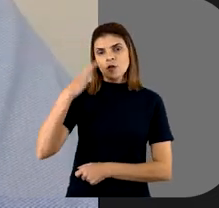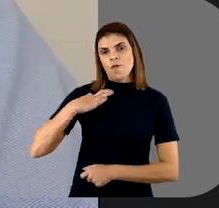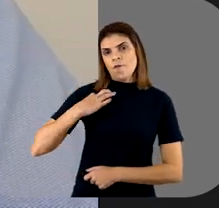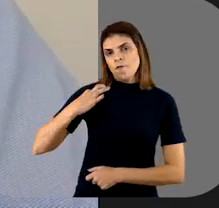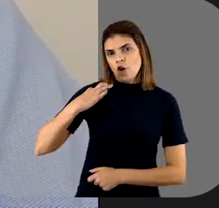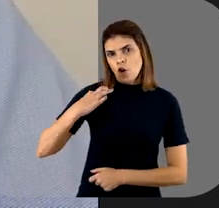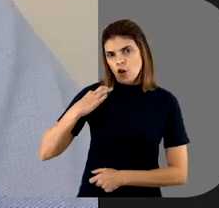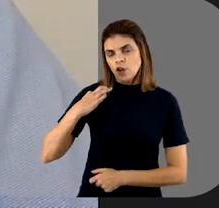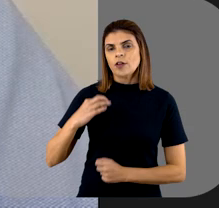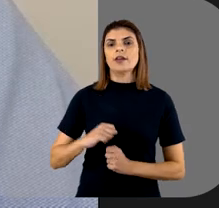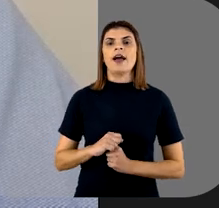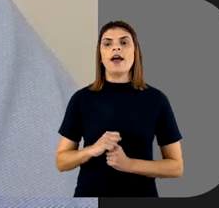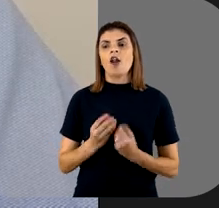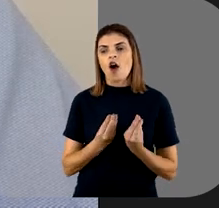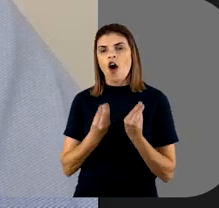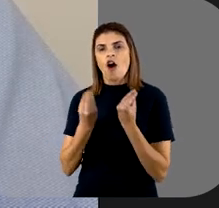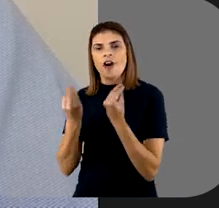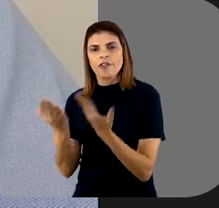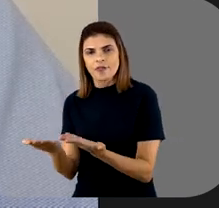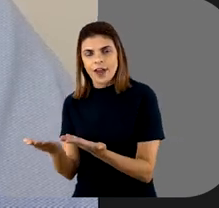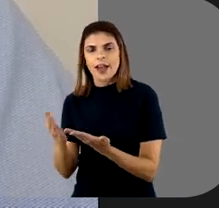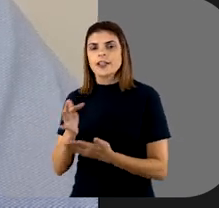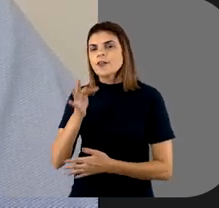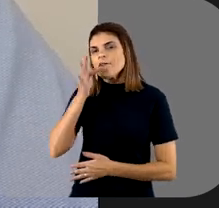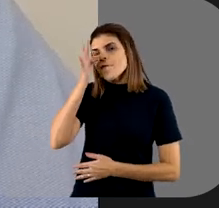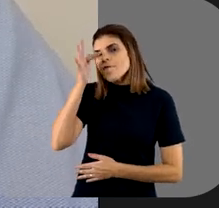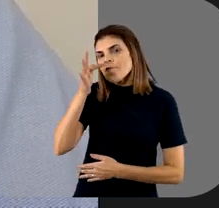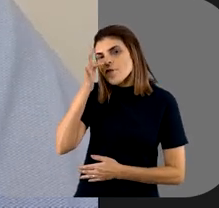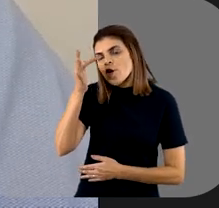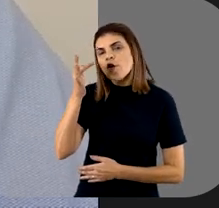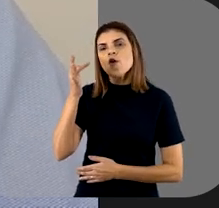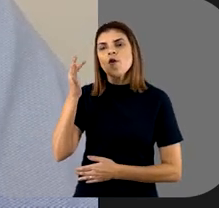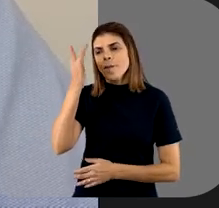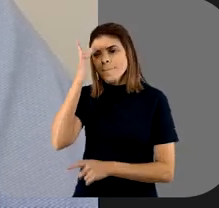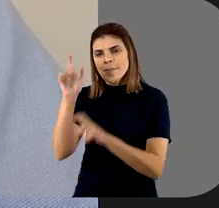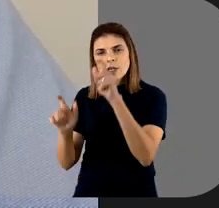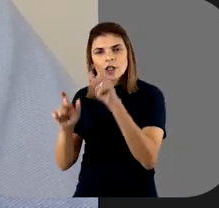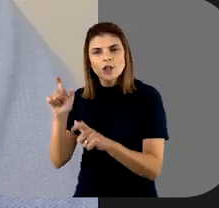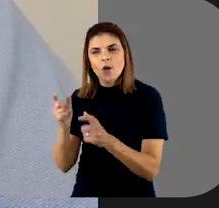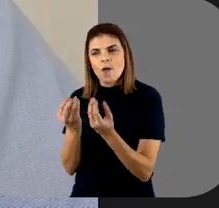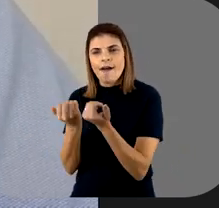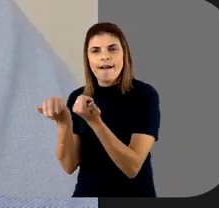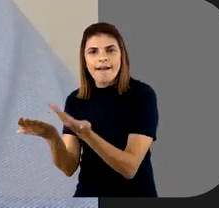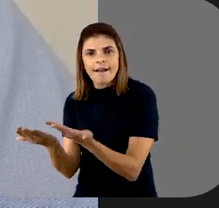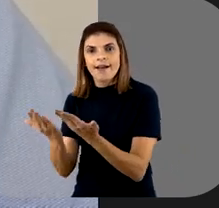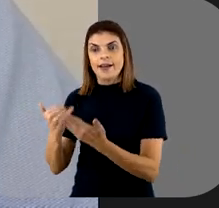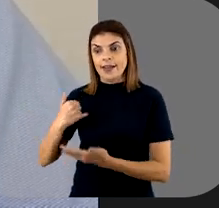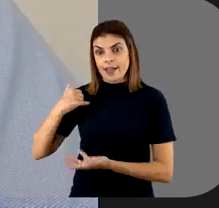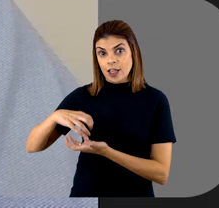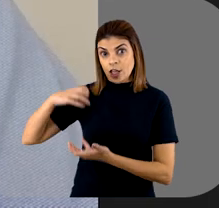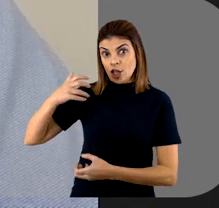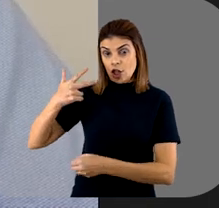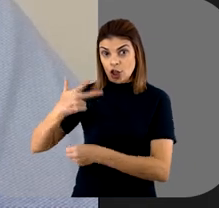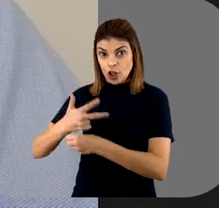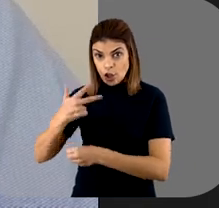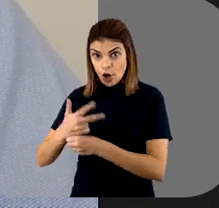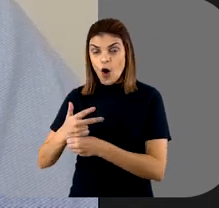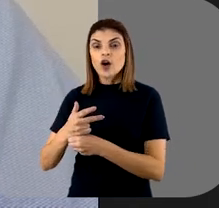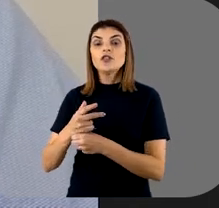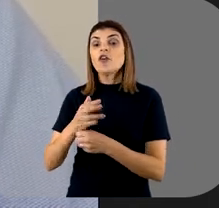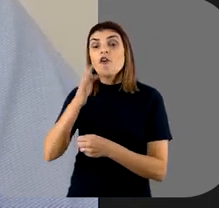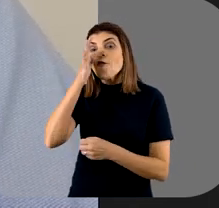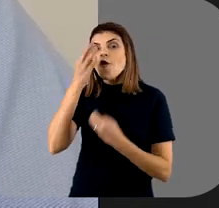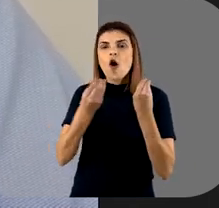idosos a partir de aplicativo de celular, né? E é interessante porque é uma iniciativa que não só